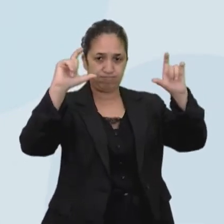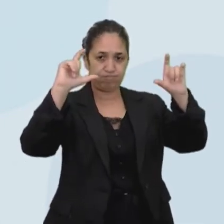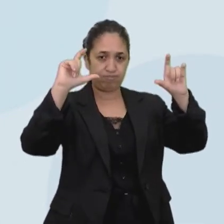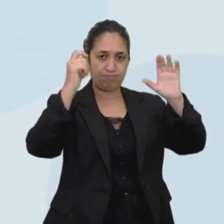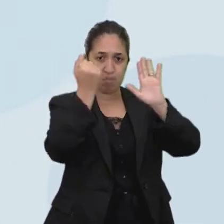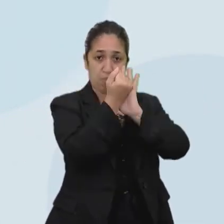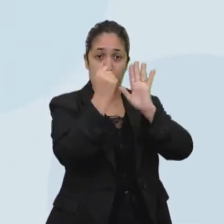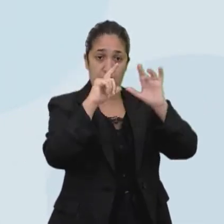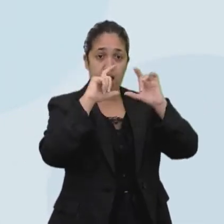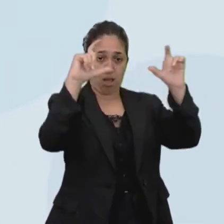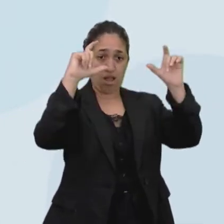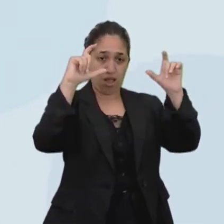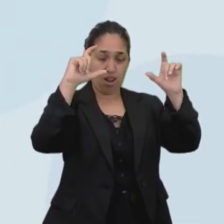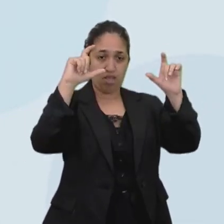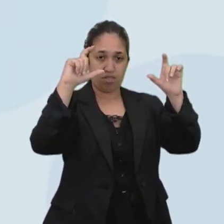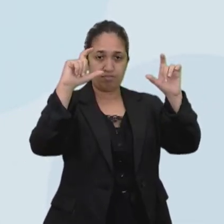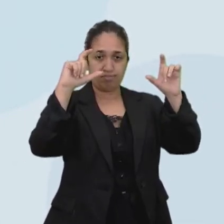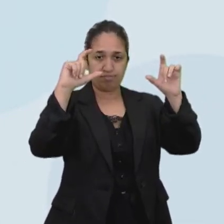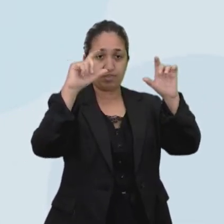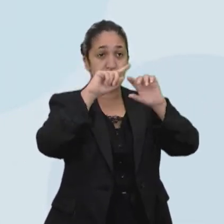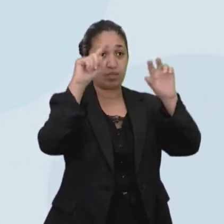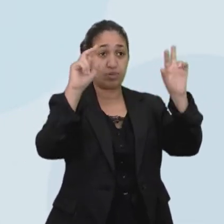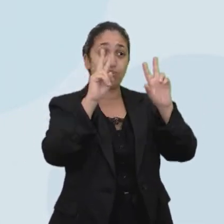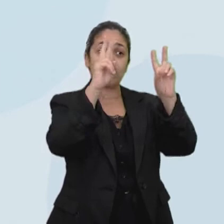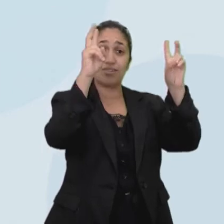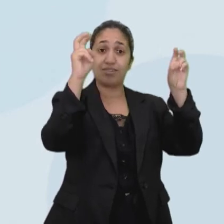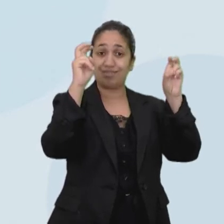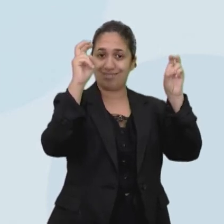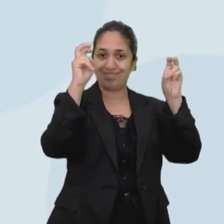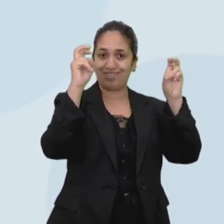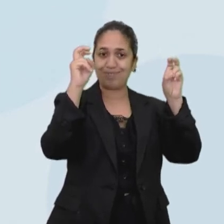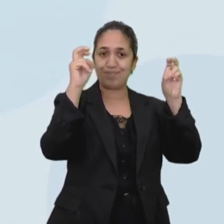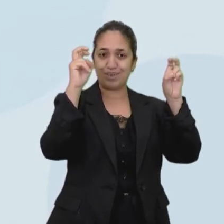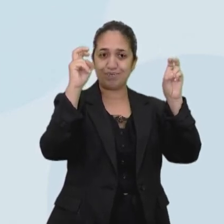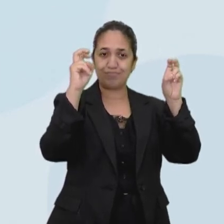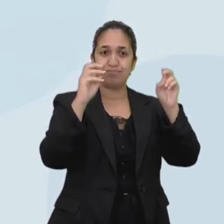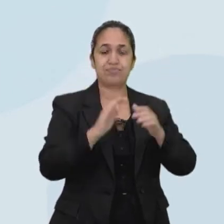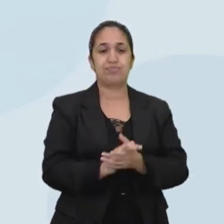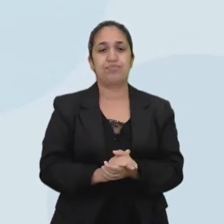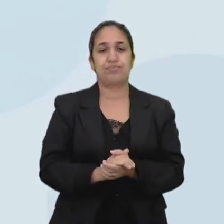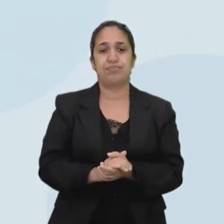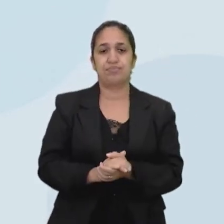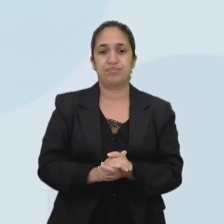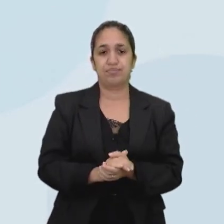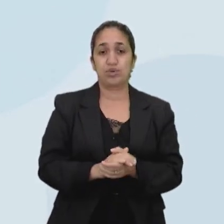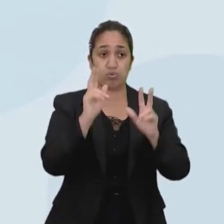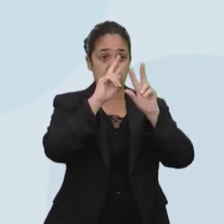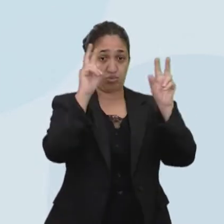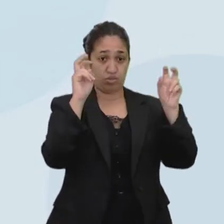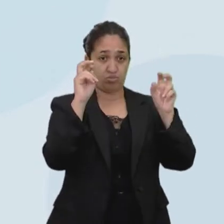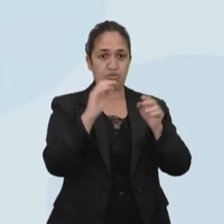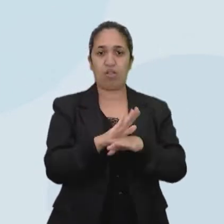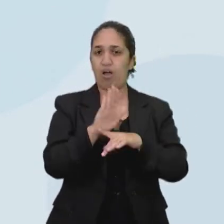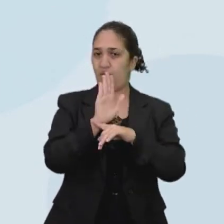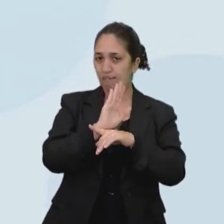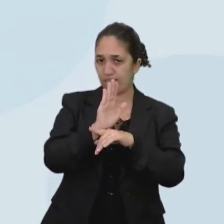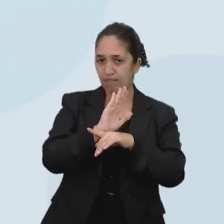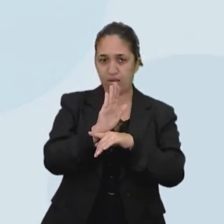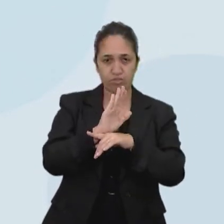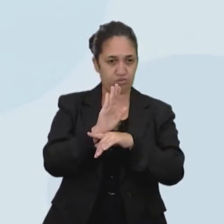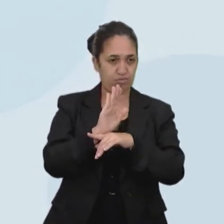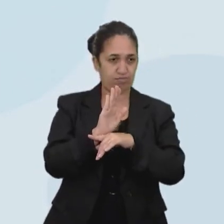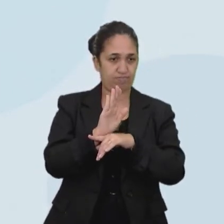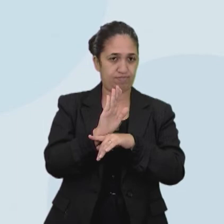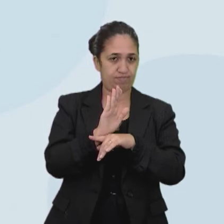aí tem por exemplo, o tema dessa matéria é o título, né? Vídeo. Então, primeiro que ele está